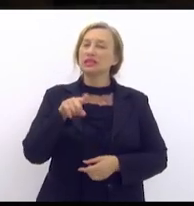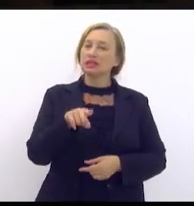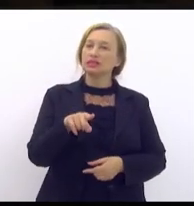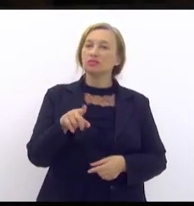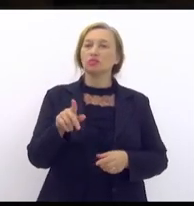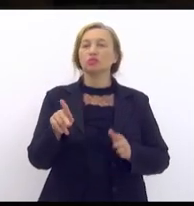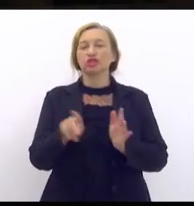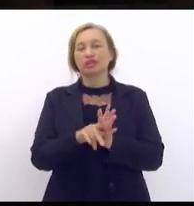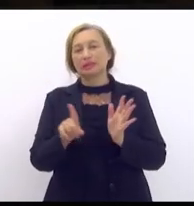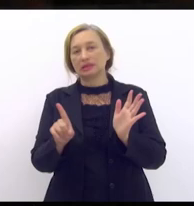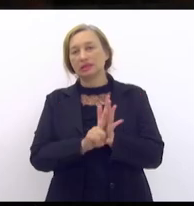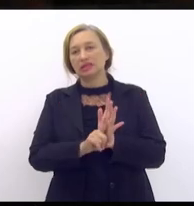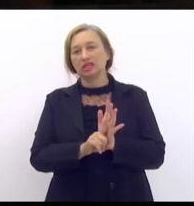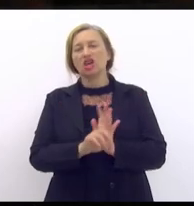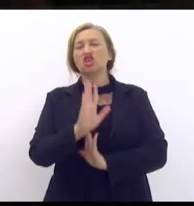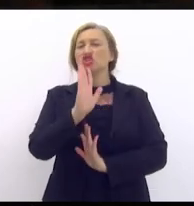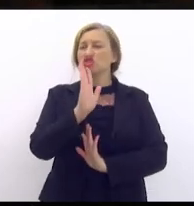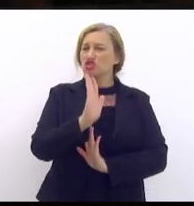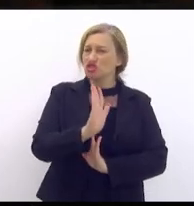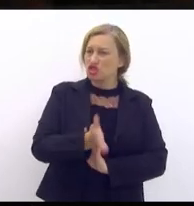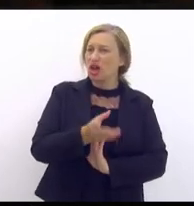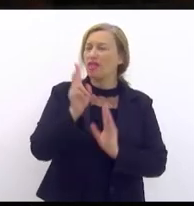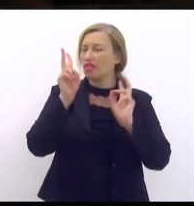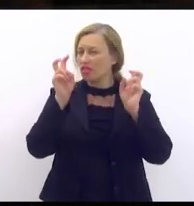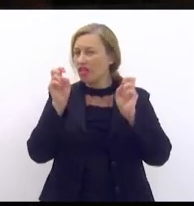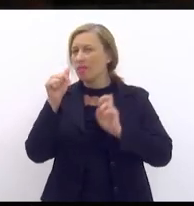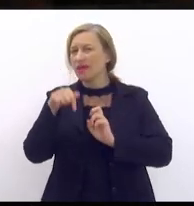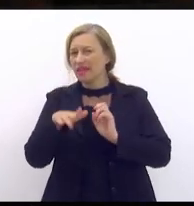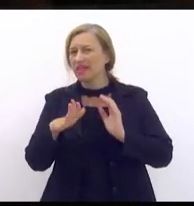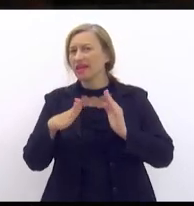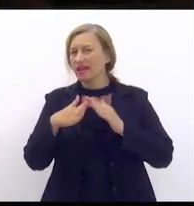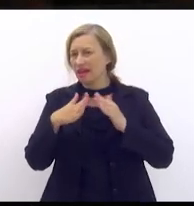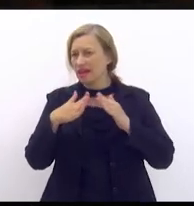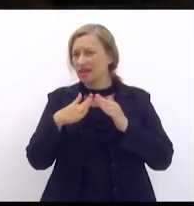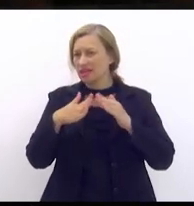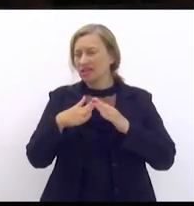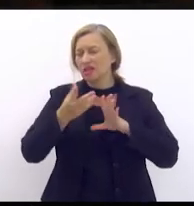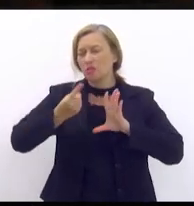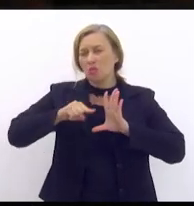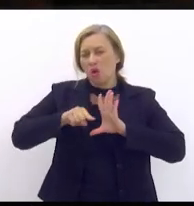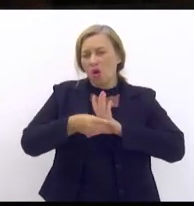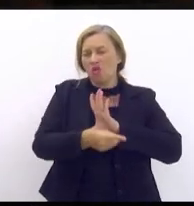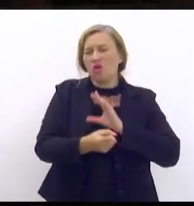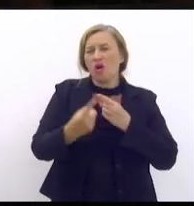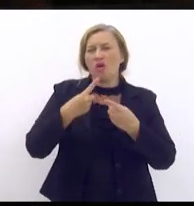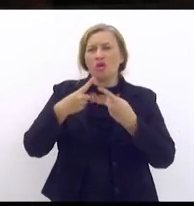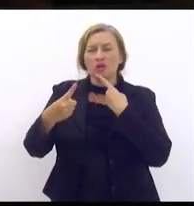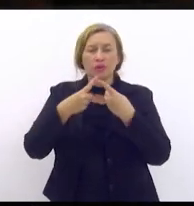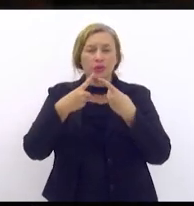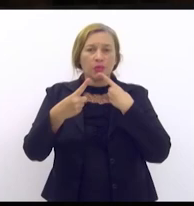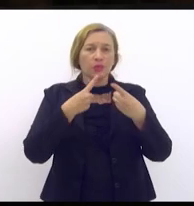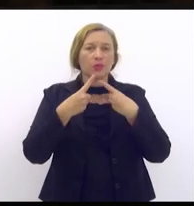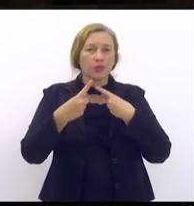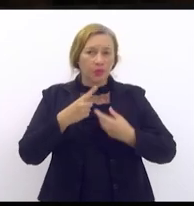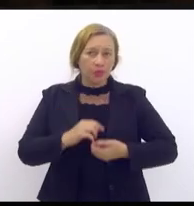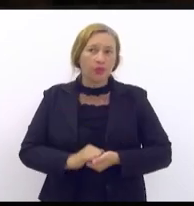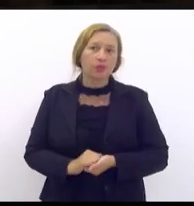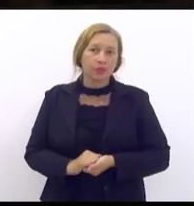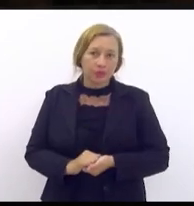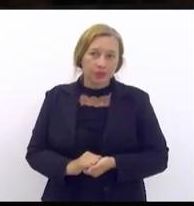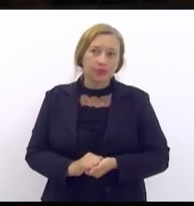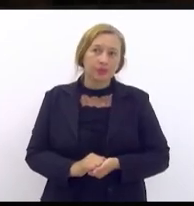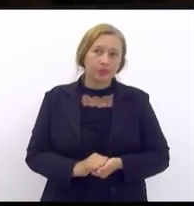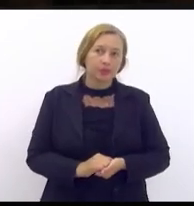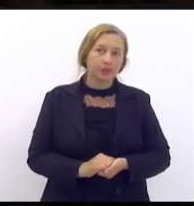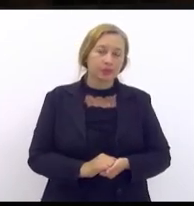lei já foi tema aqui de profundos debates e